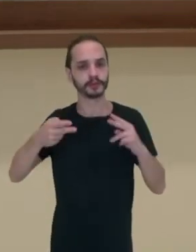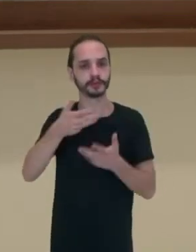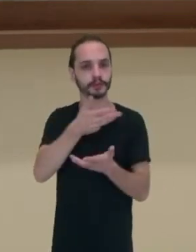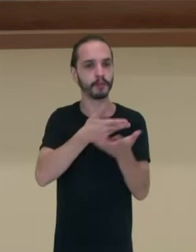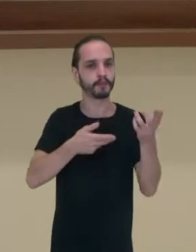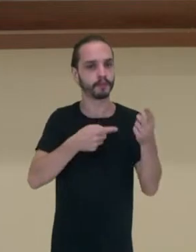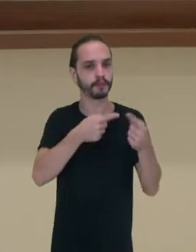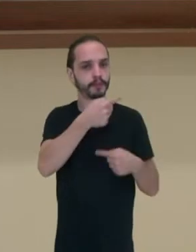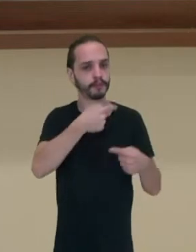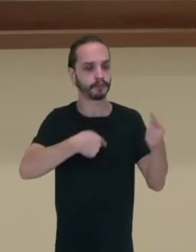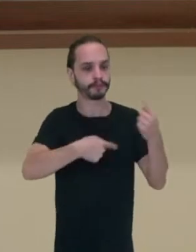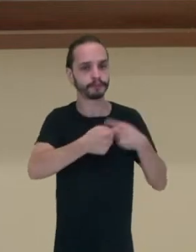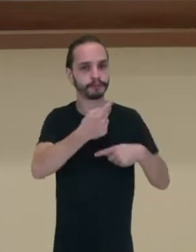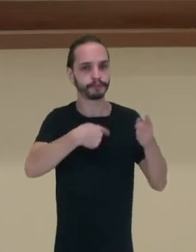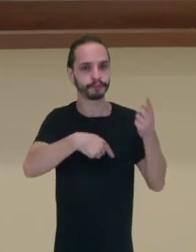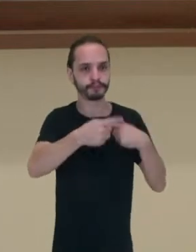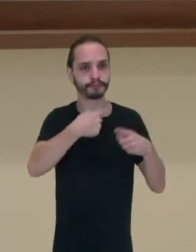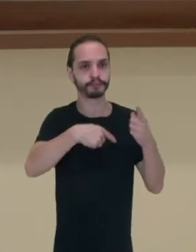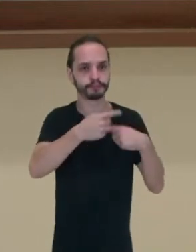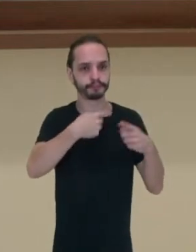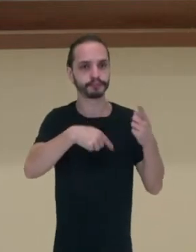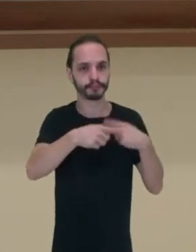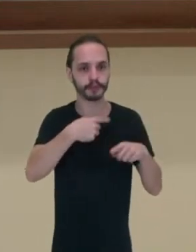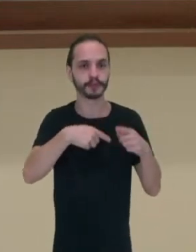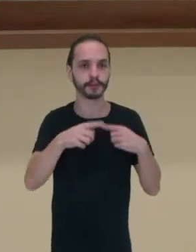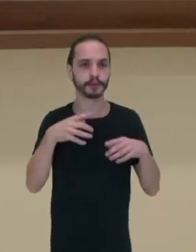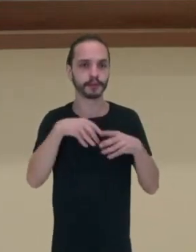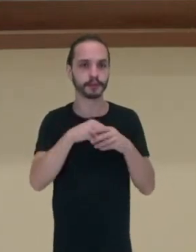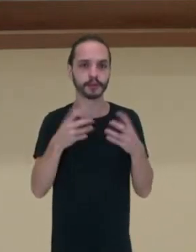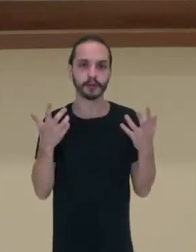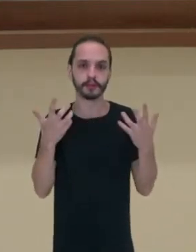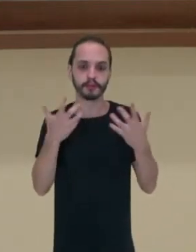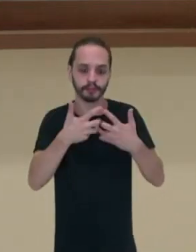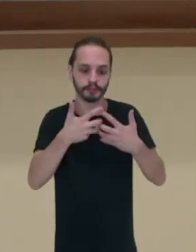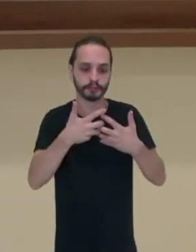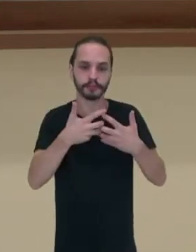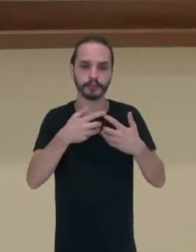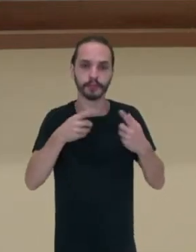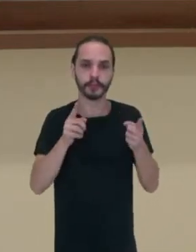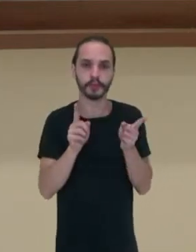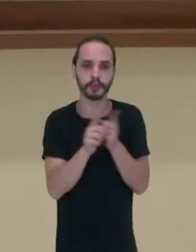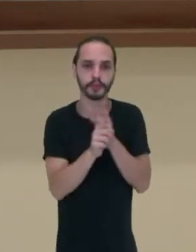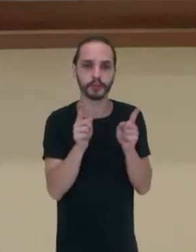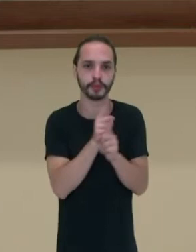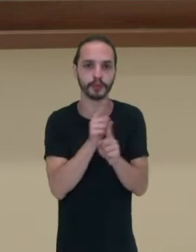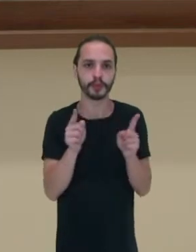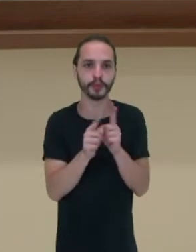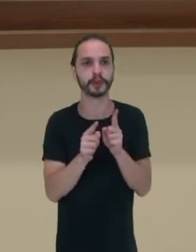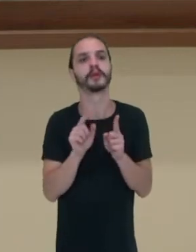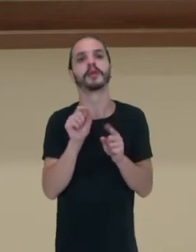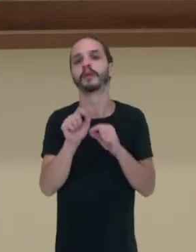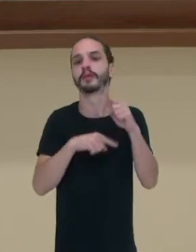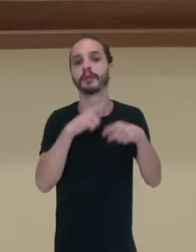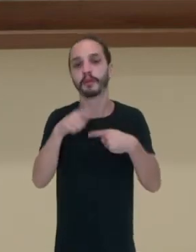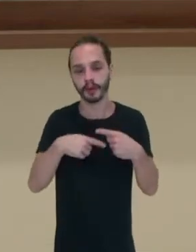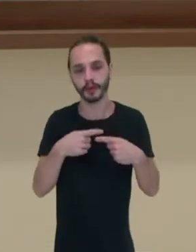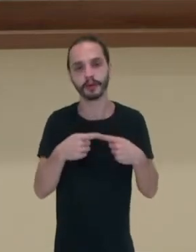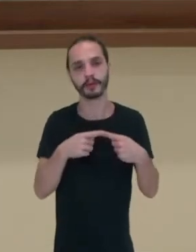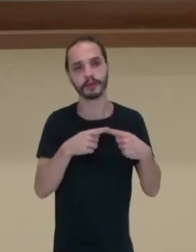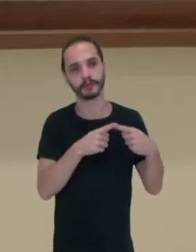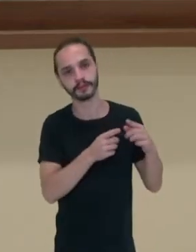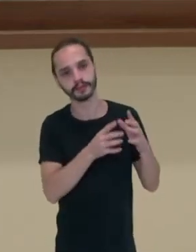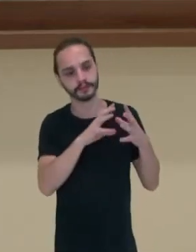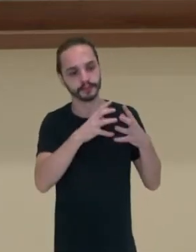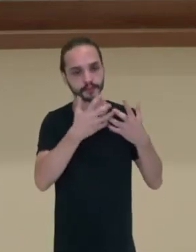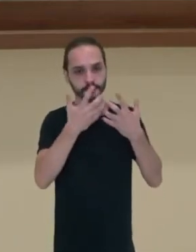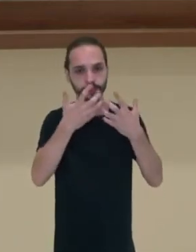Ocorre então a troca do material genético aqui nessa ponte que se dá pelo citoplasma e posteriormente o que vai acontecer? A célula